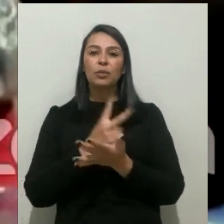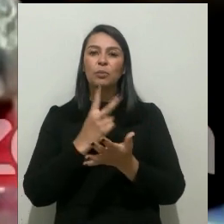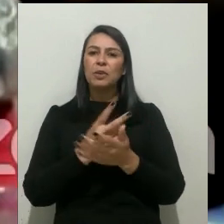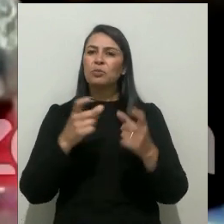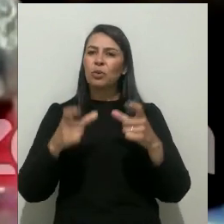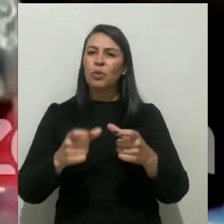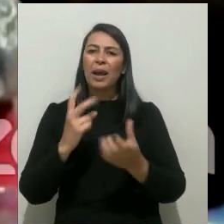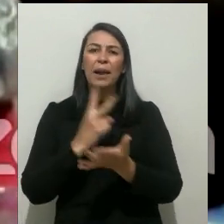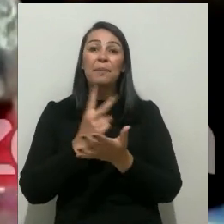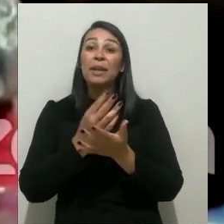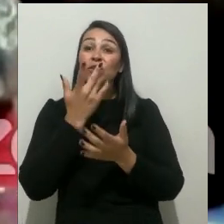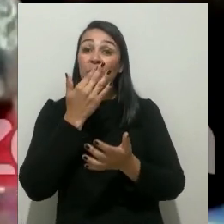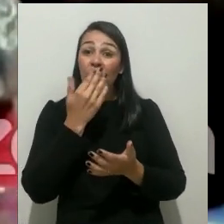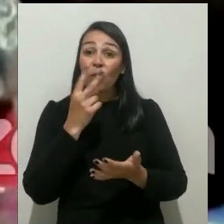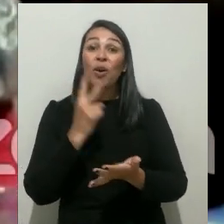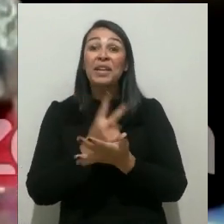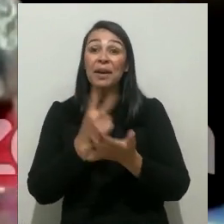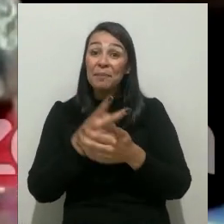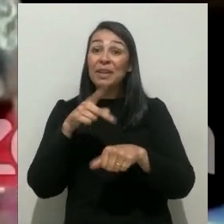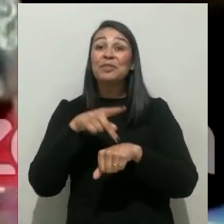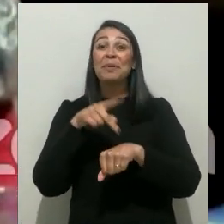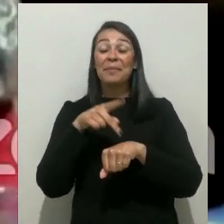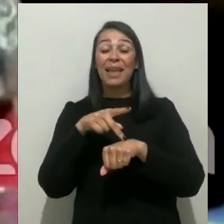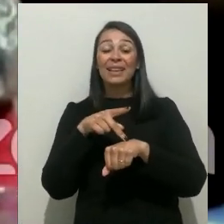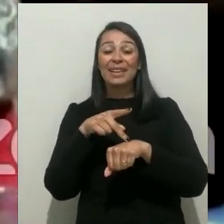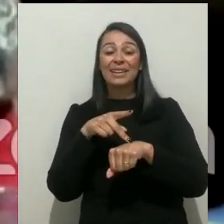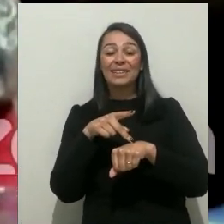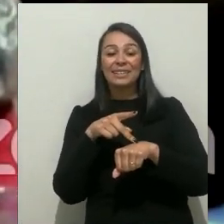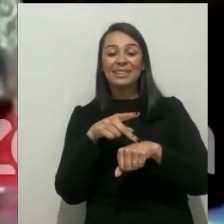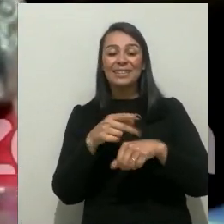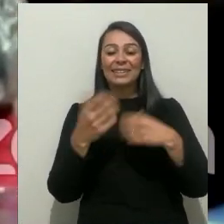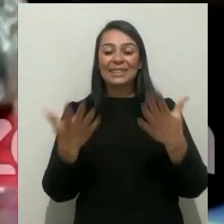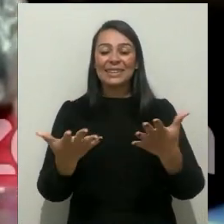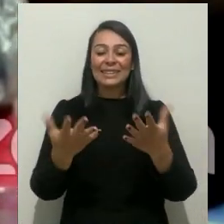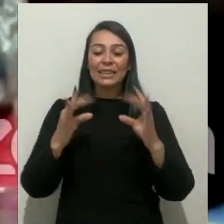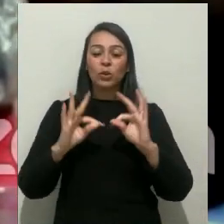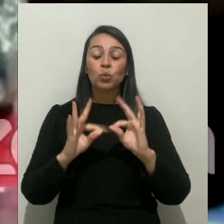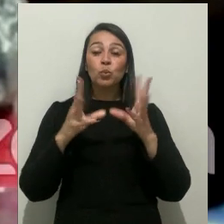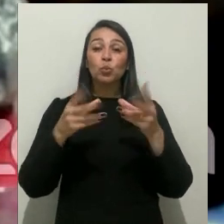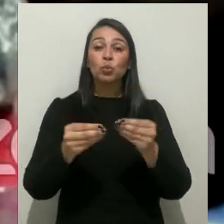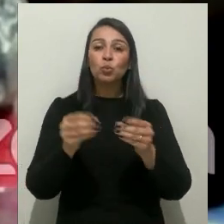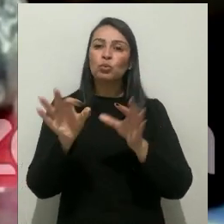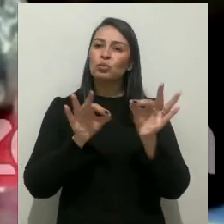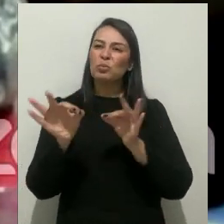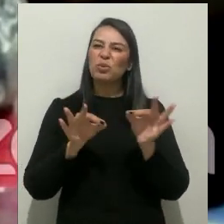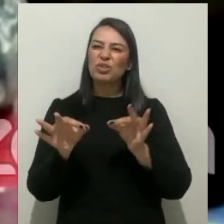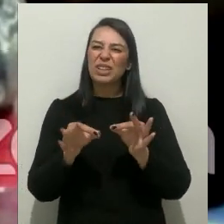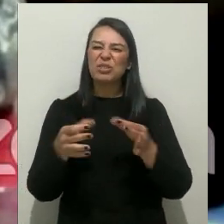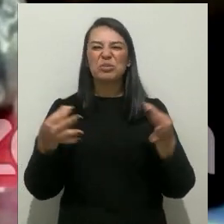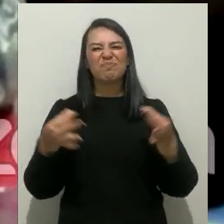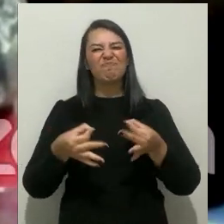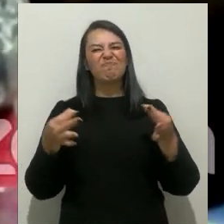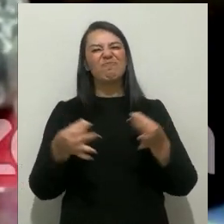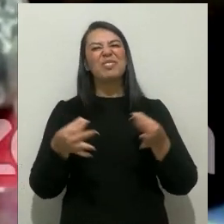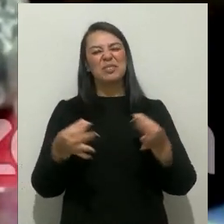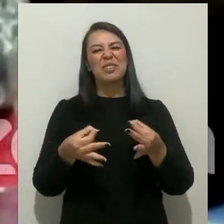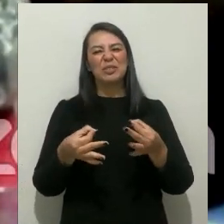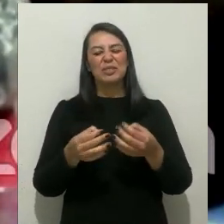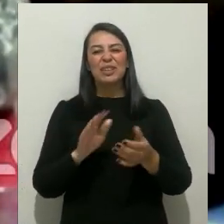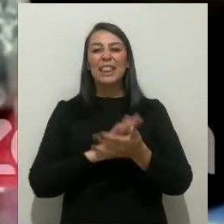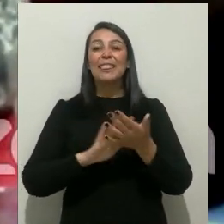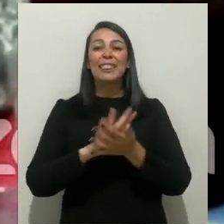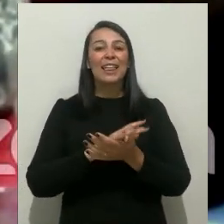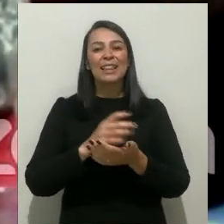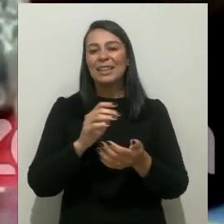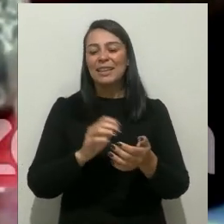cor, a mesma pedra. Então, isso é quase pensar em escala industrial. Então, tudo nesse projeto é espetacular. Por isso, nada é por acaso.